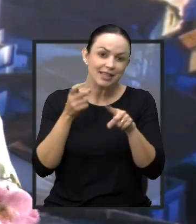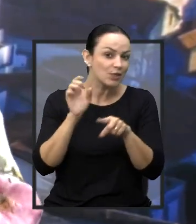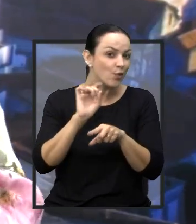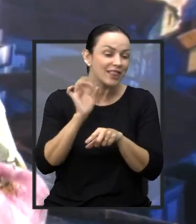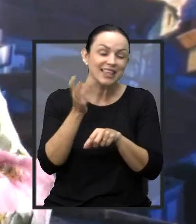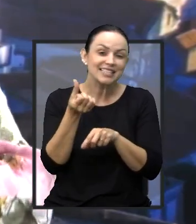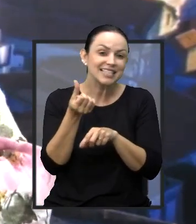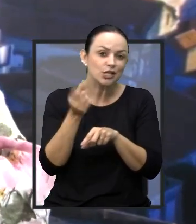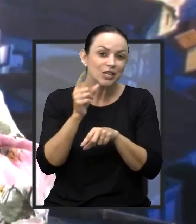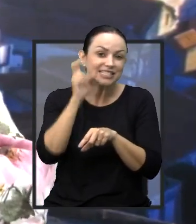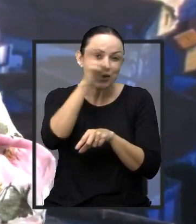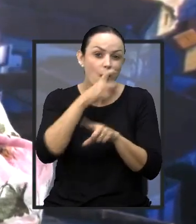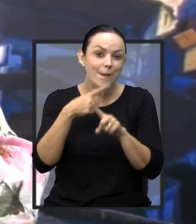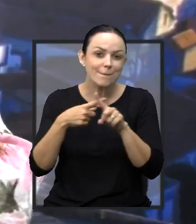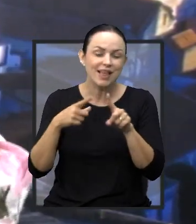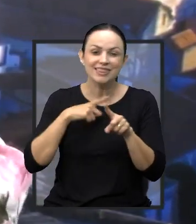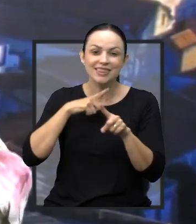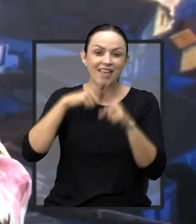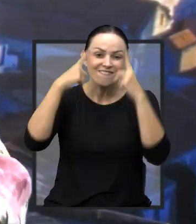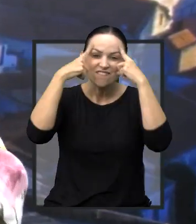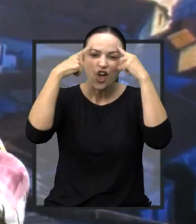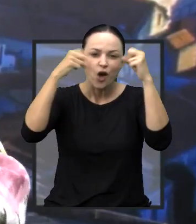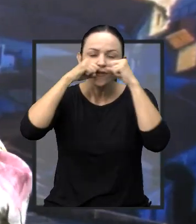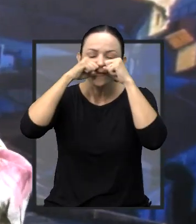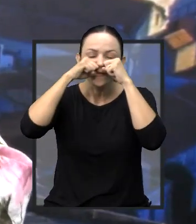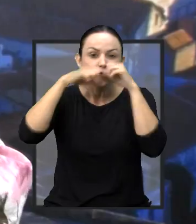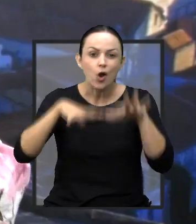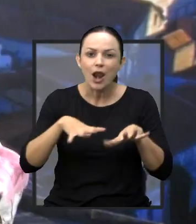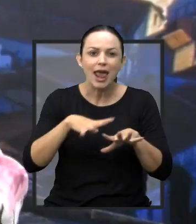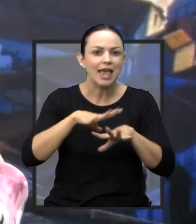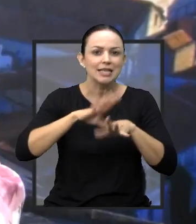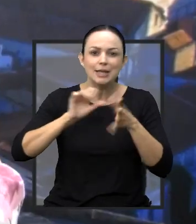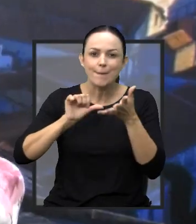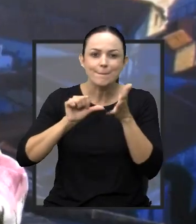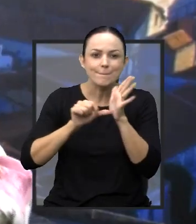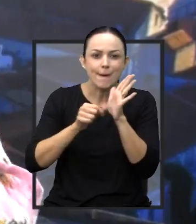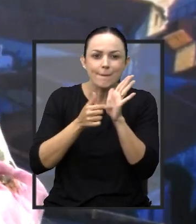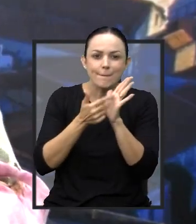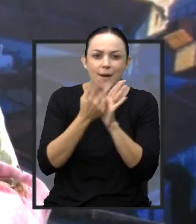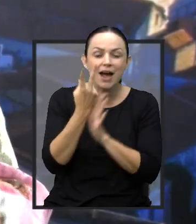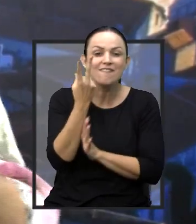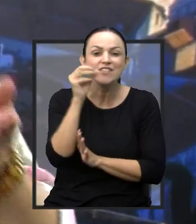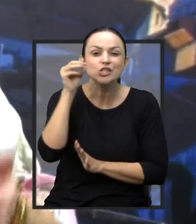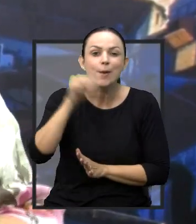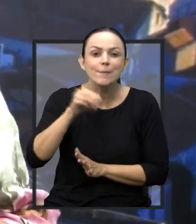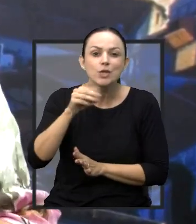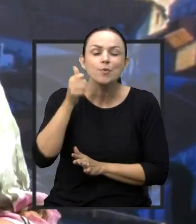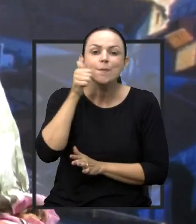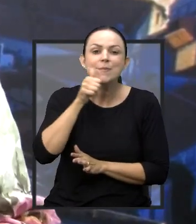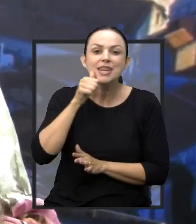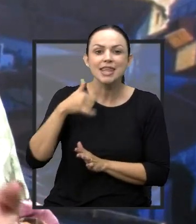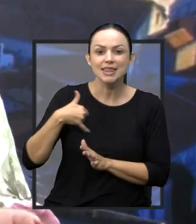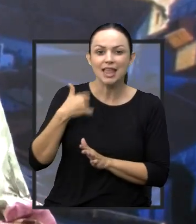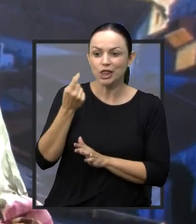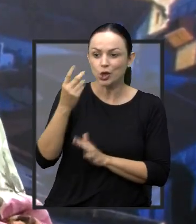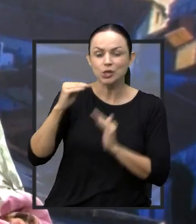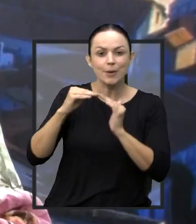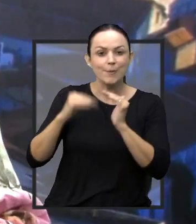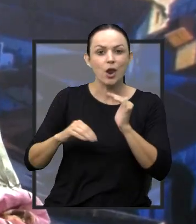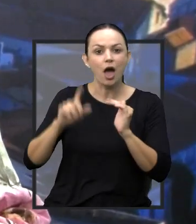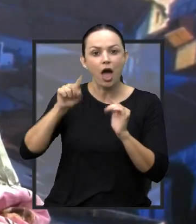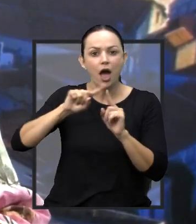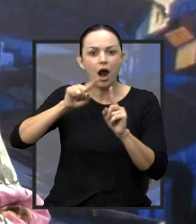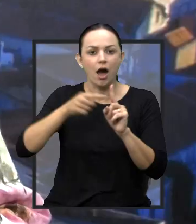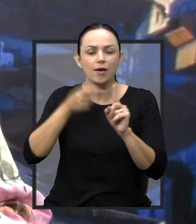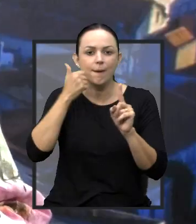6 horas. Nós temos violências inúmeras. Eu sempre falo, a cada 20 minutos uma menina menor de 12 anos é mãe no